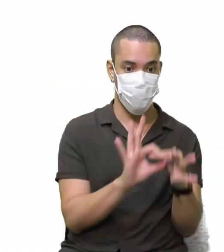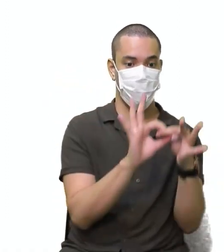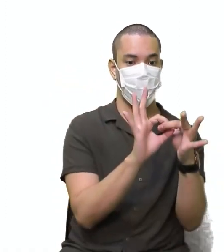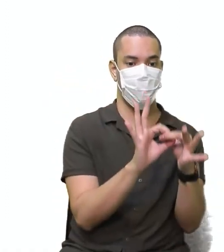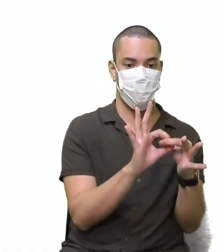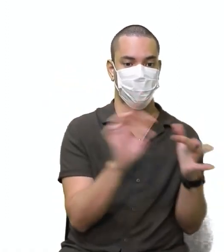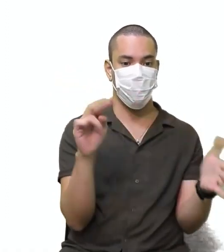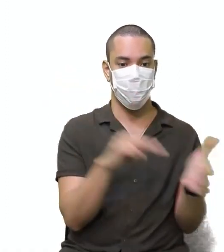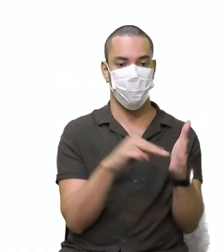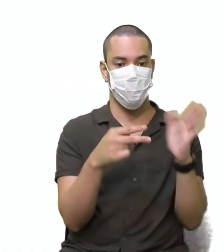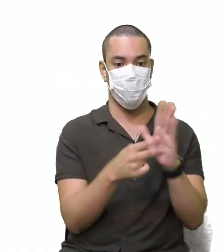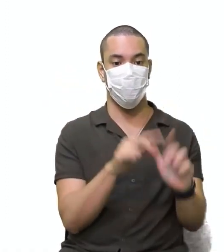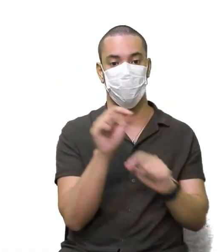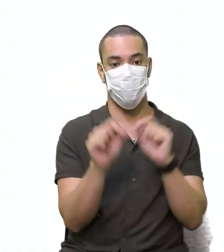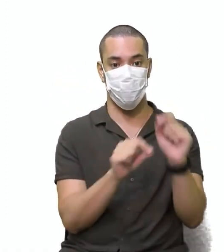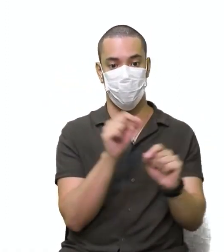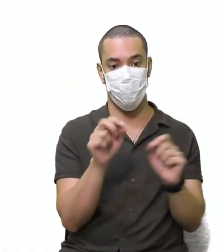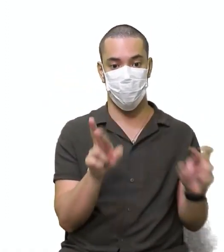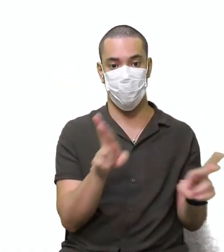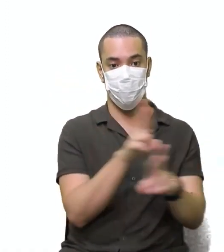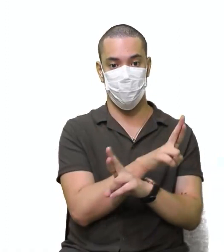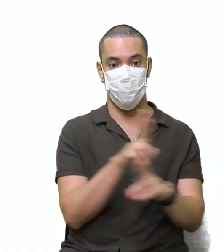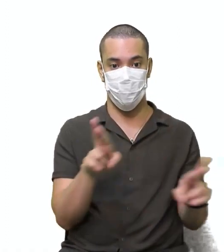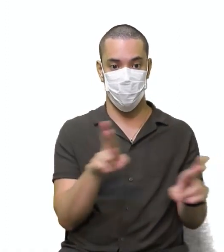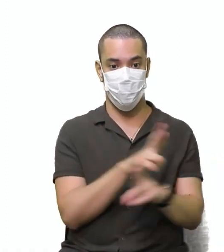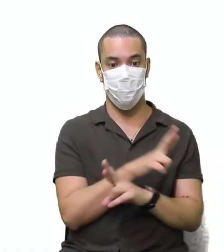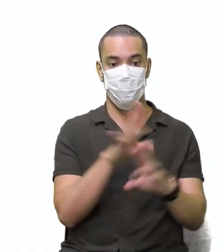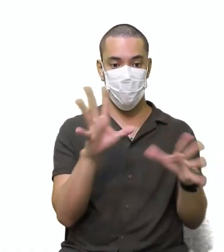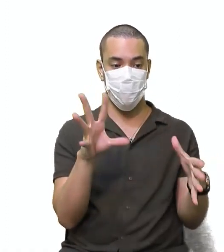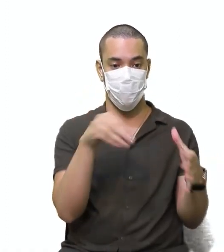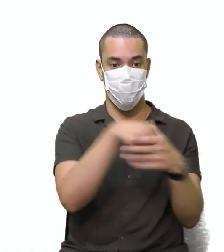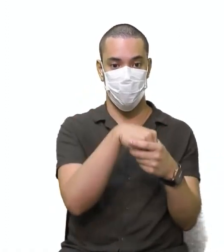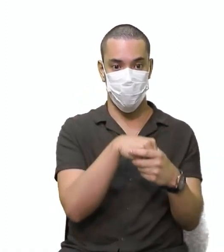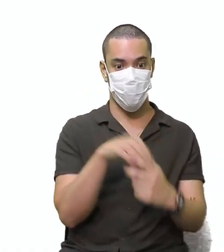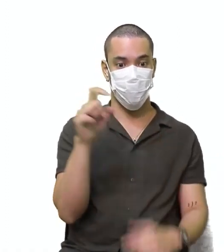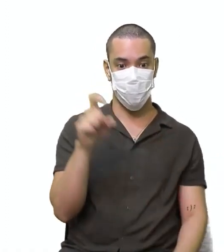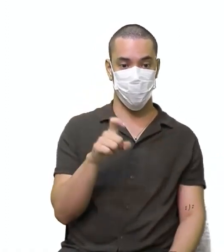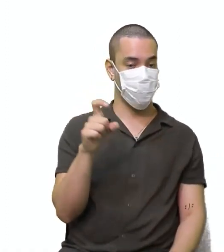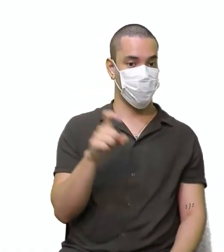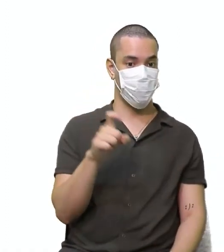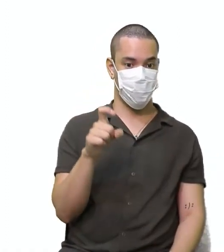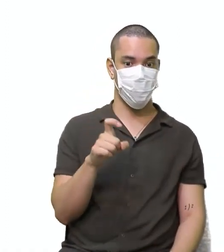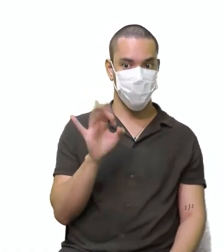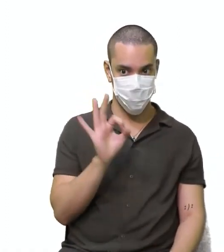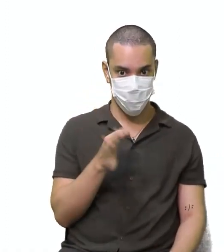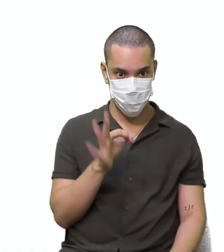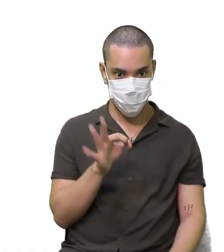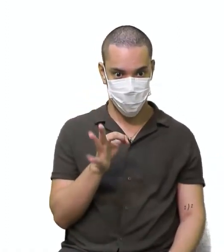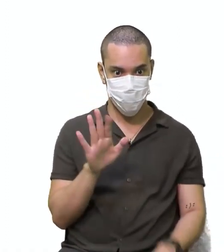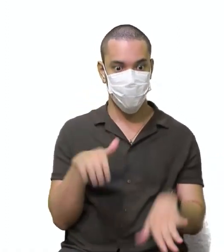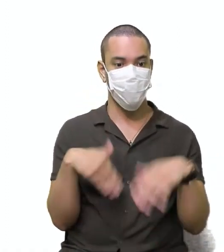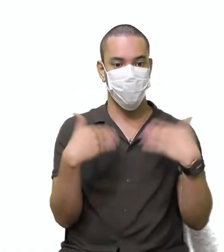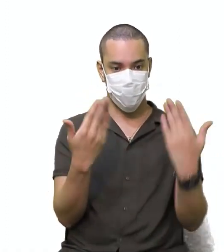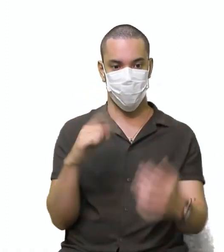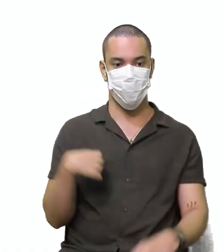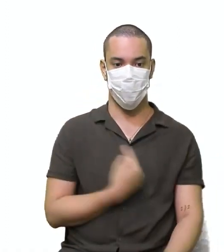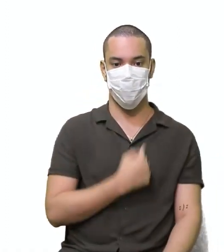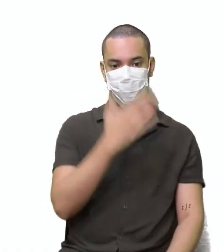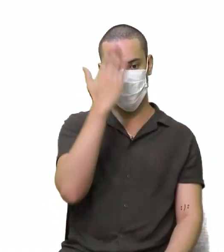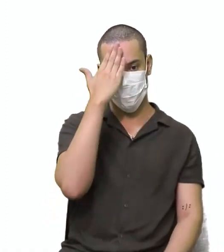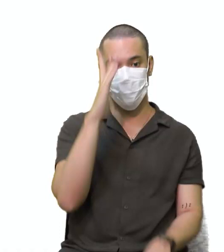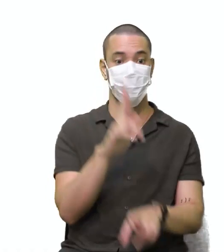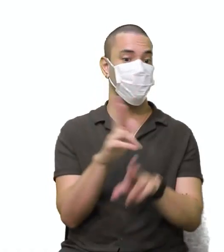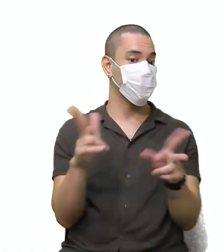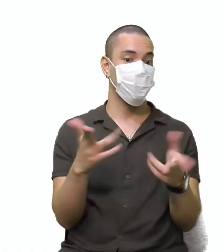vai ter associado ou acoplado ao cromossomo X. Tá bom? Então, você tem essa diferença. Qual é a